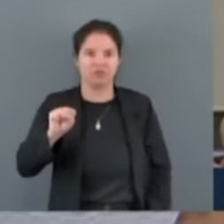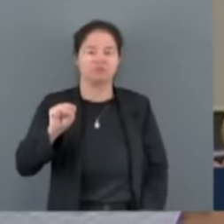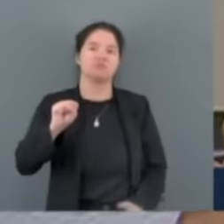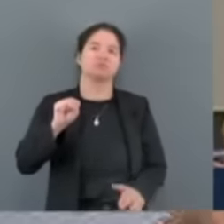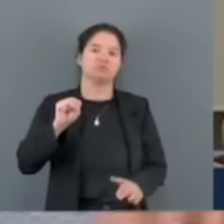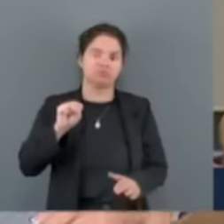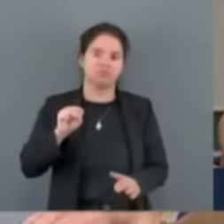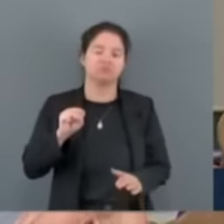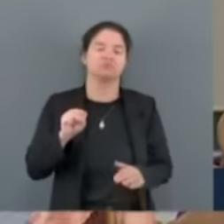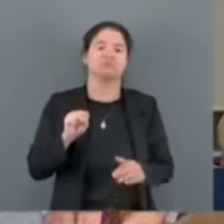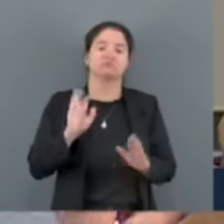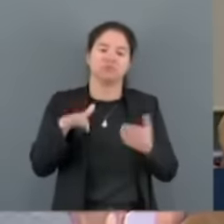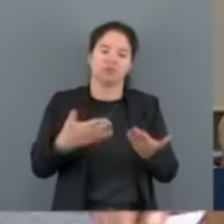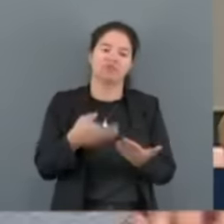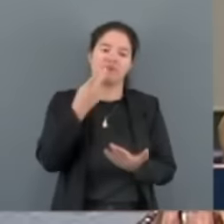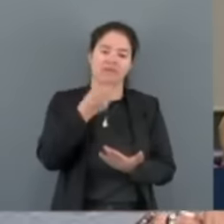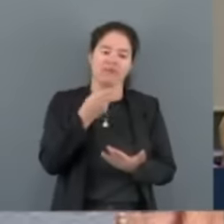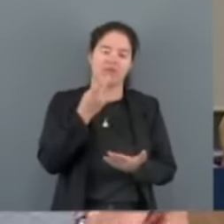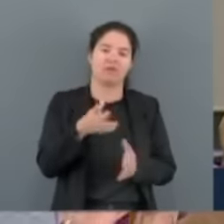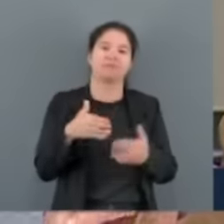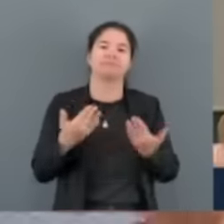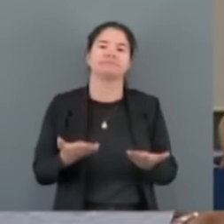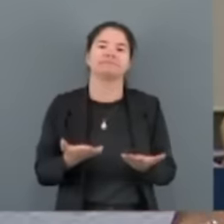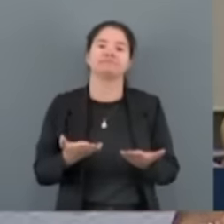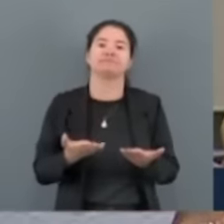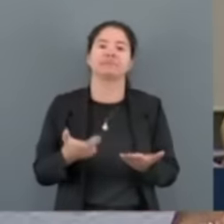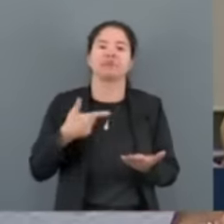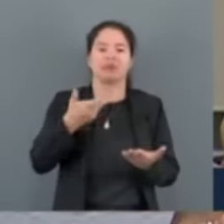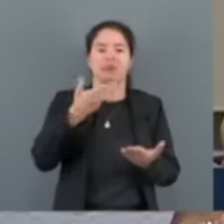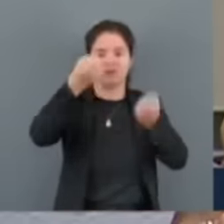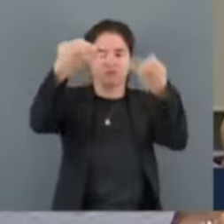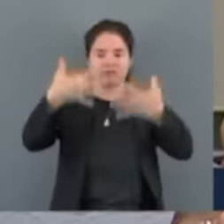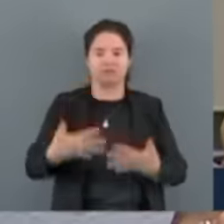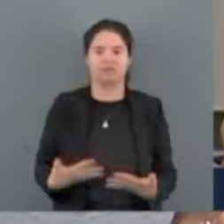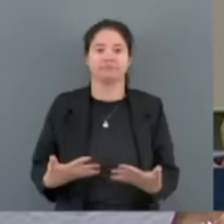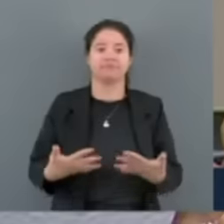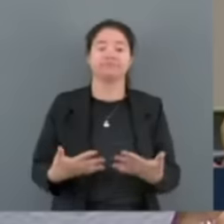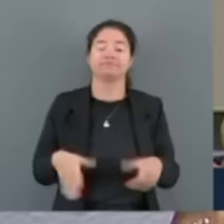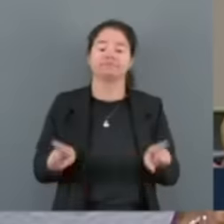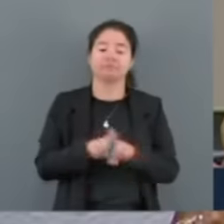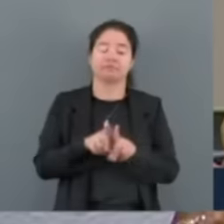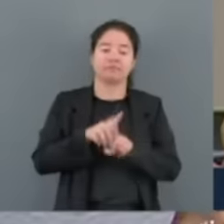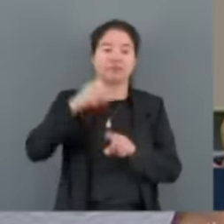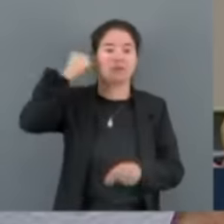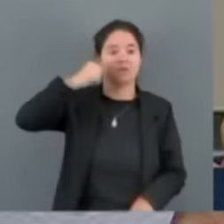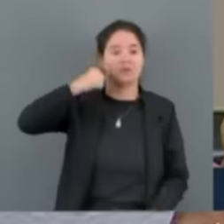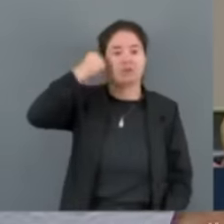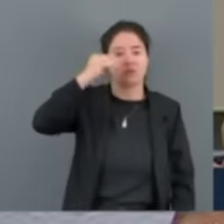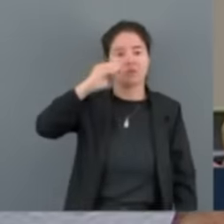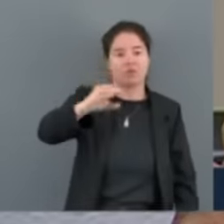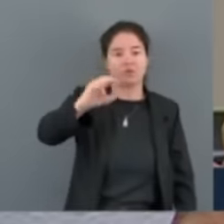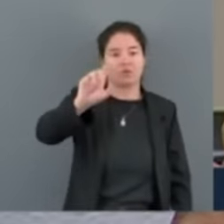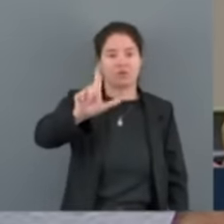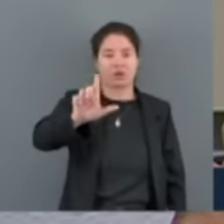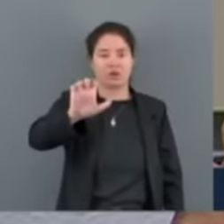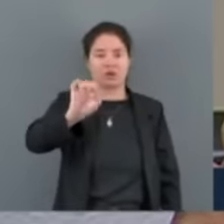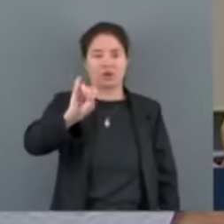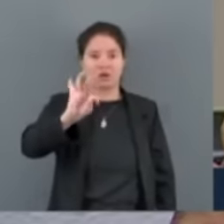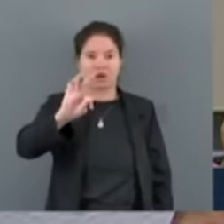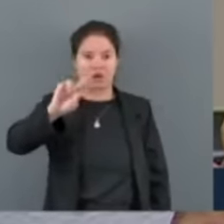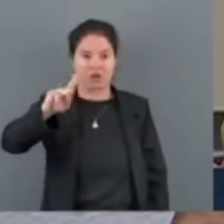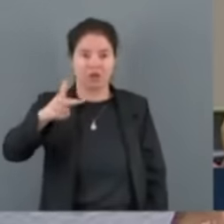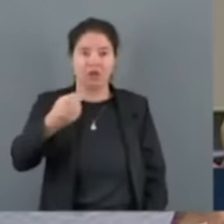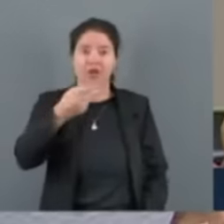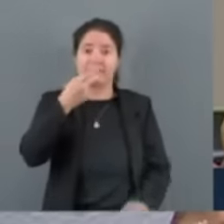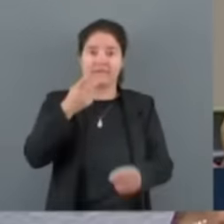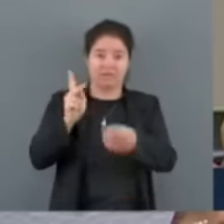eu já mencionei aqui. Então, eu queria colocar isso. O senador Cleitinho, de fato, o saneamento